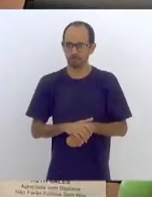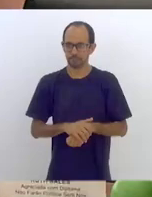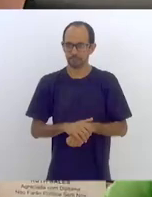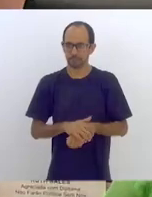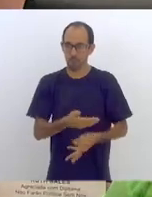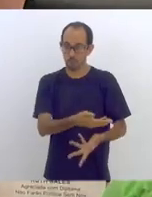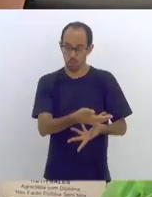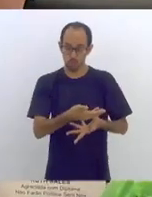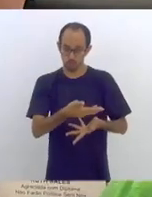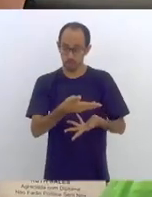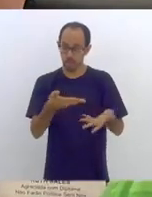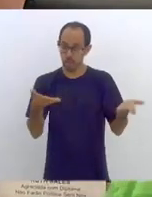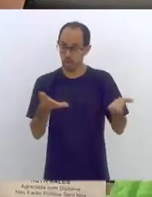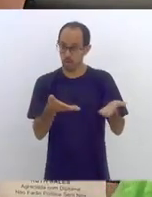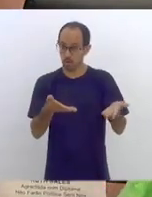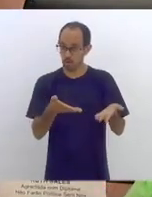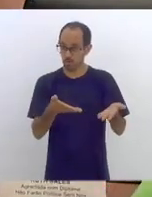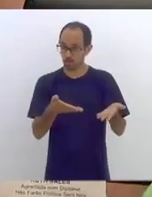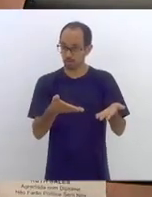convidar